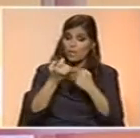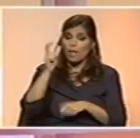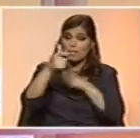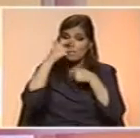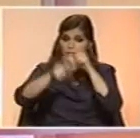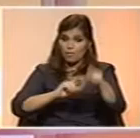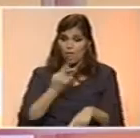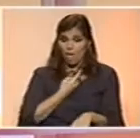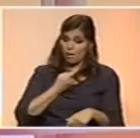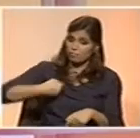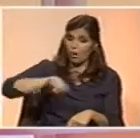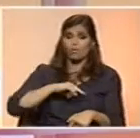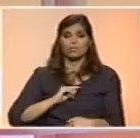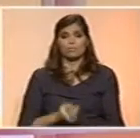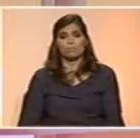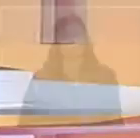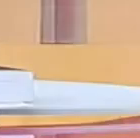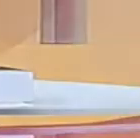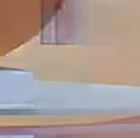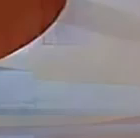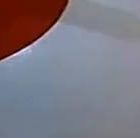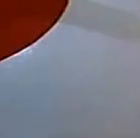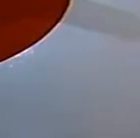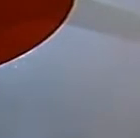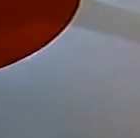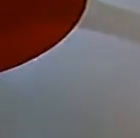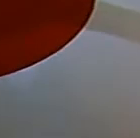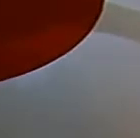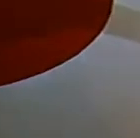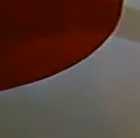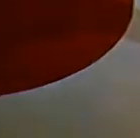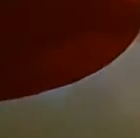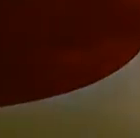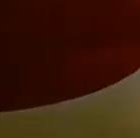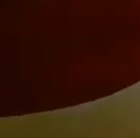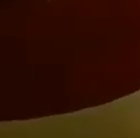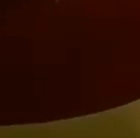Civil somos todos nós. Thank you.